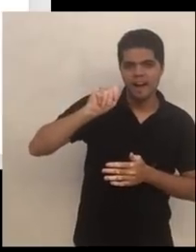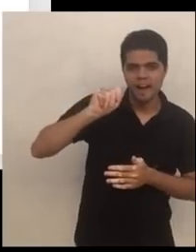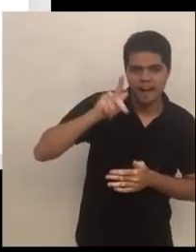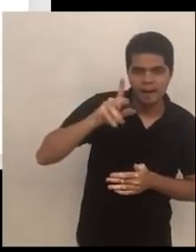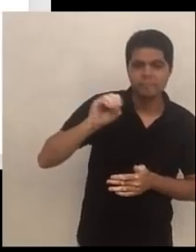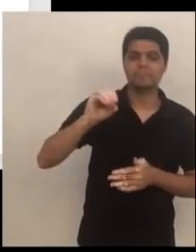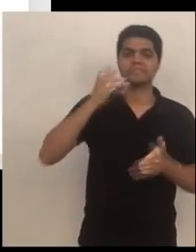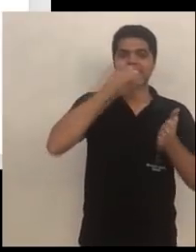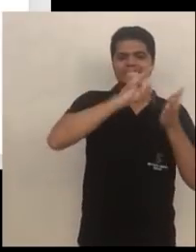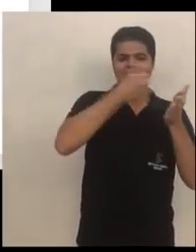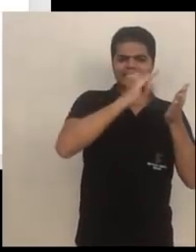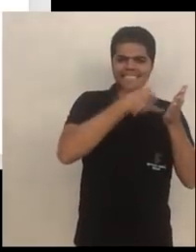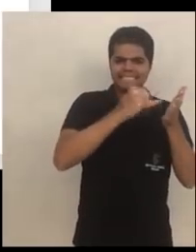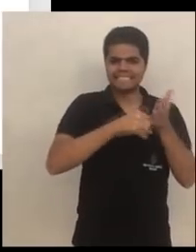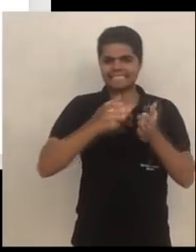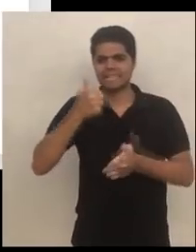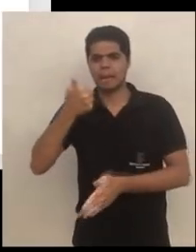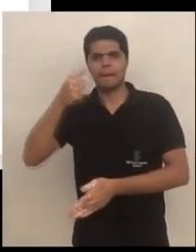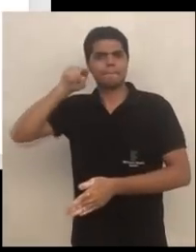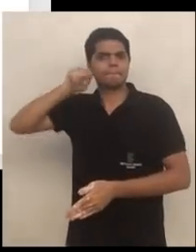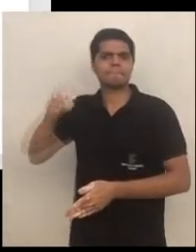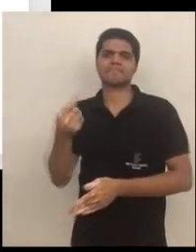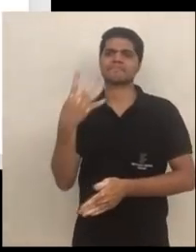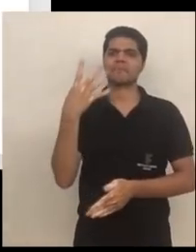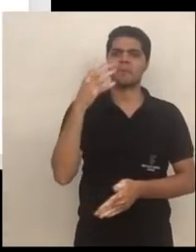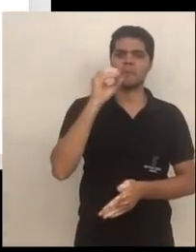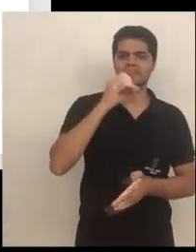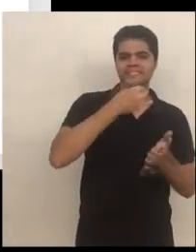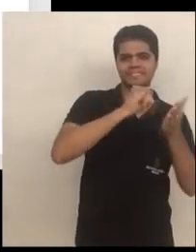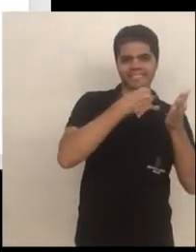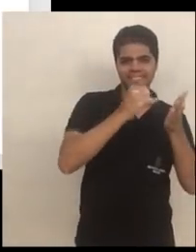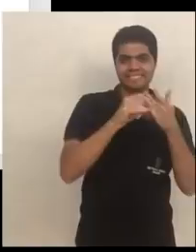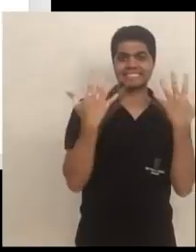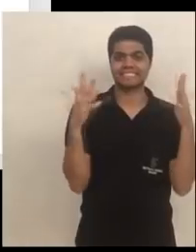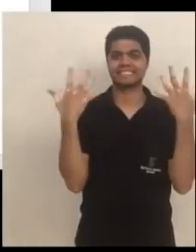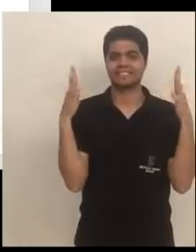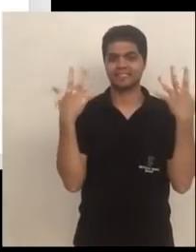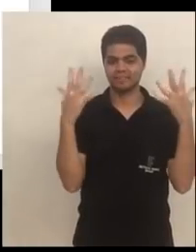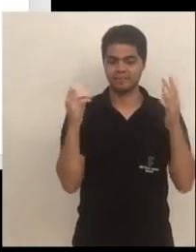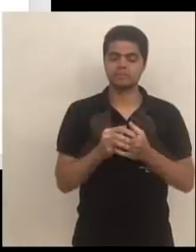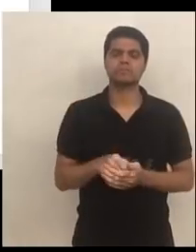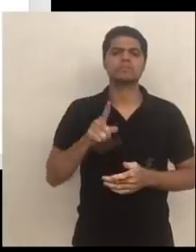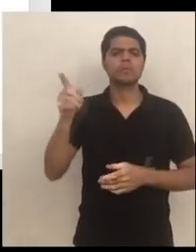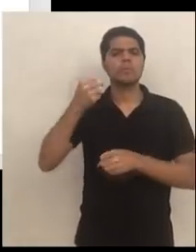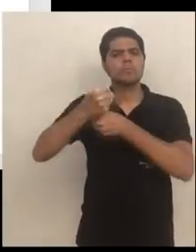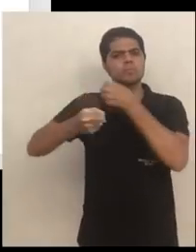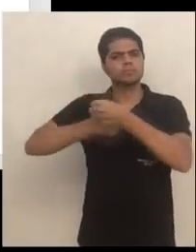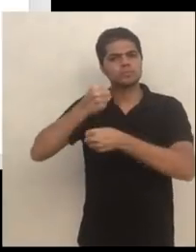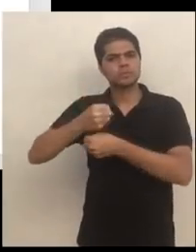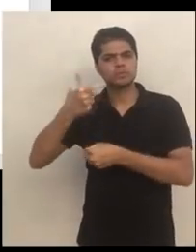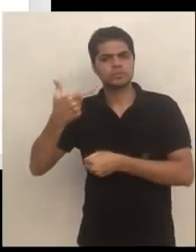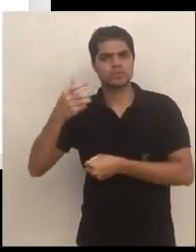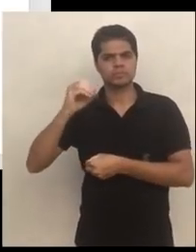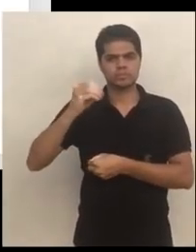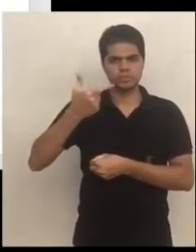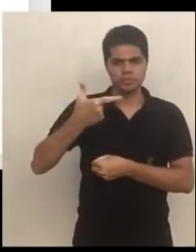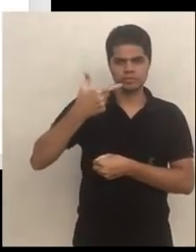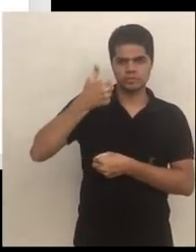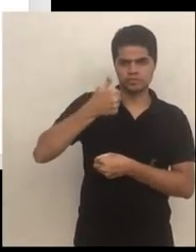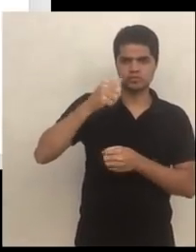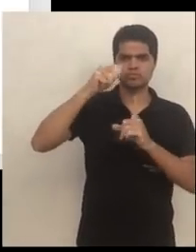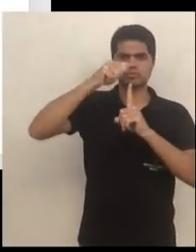1.400 inscritos, parabéns. E de 24 a 28 de maio de 2021 vai acontecer o primeiro congresso nordestino de